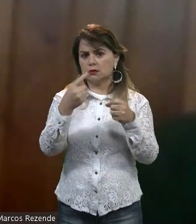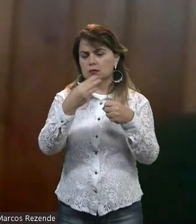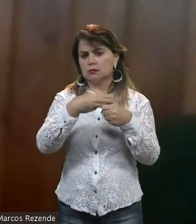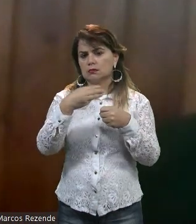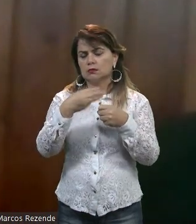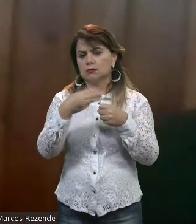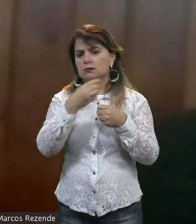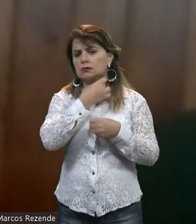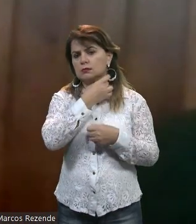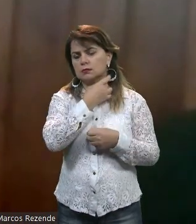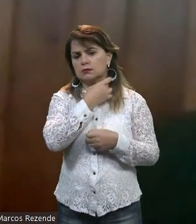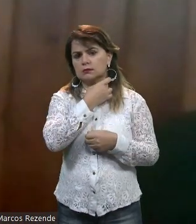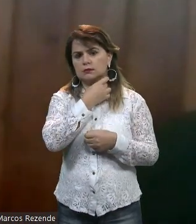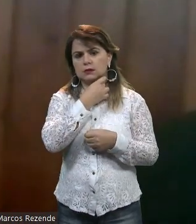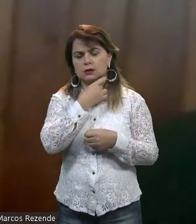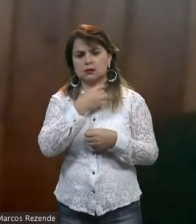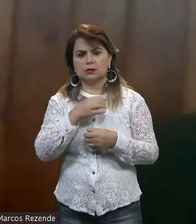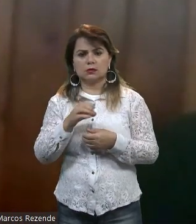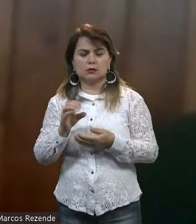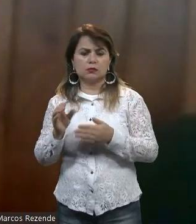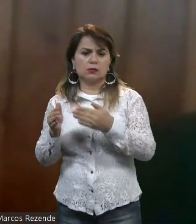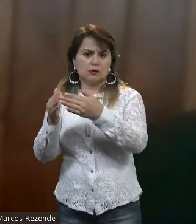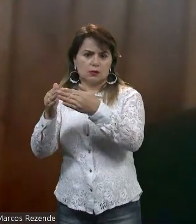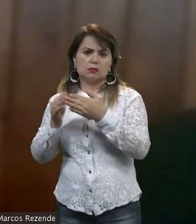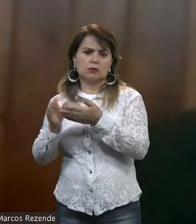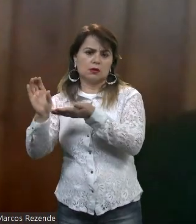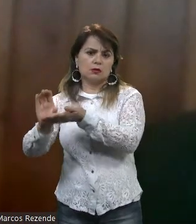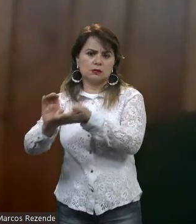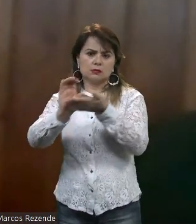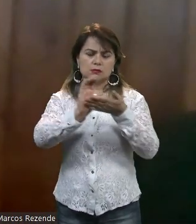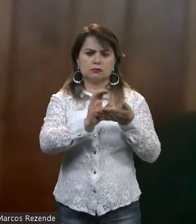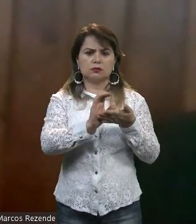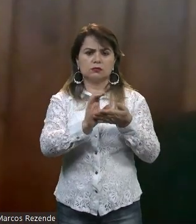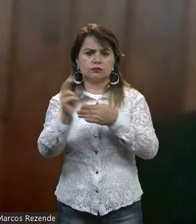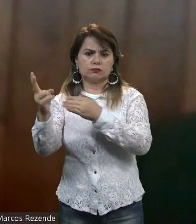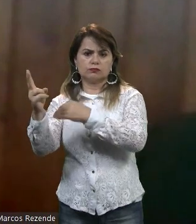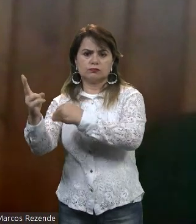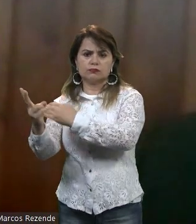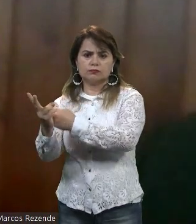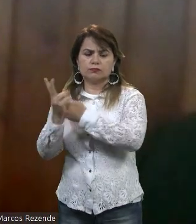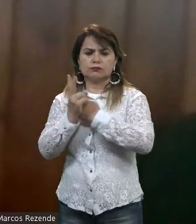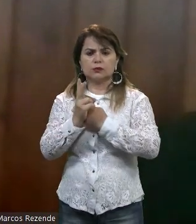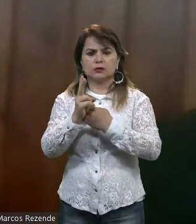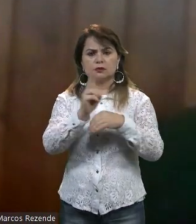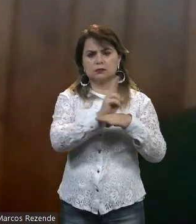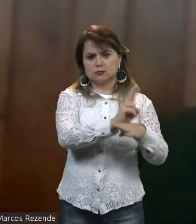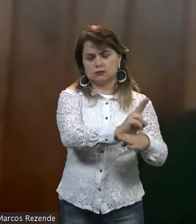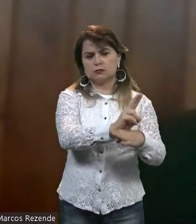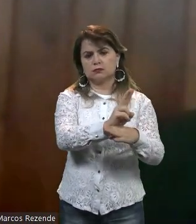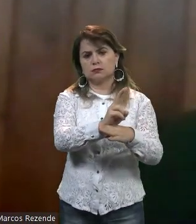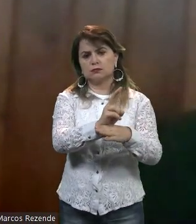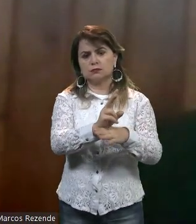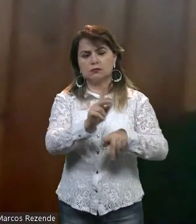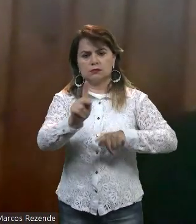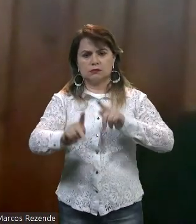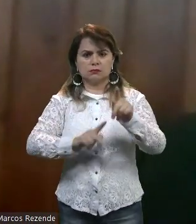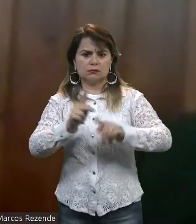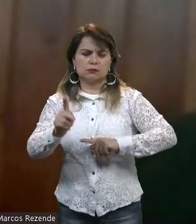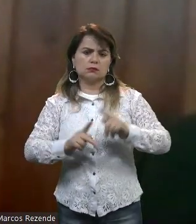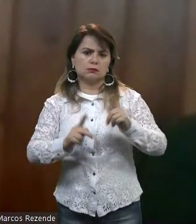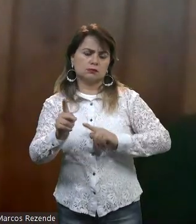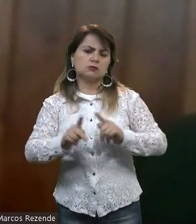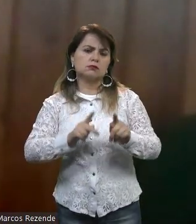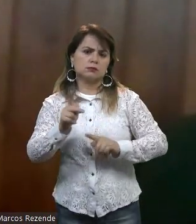descontos de parcelas de empréstimos consignados em folha de pagamento dos servidores ativos, inativos e pensionistas